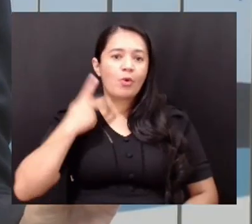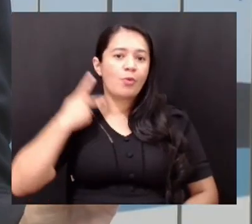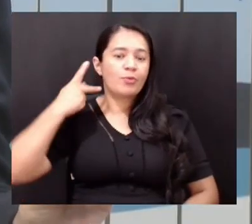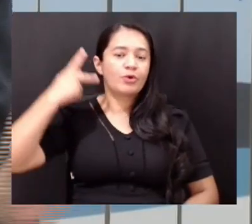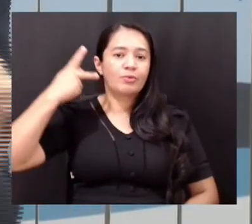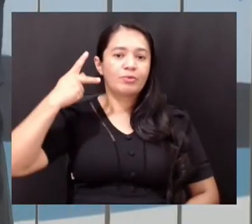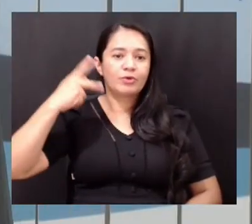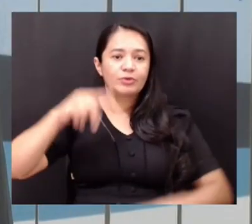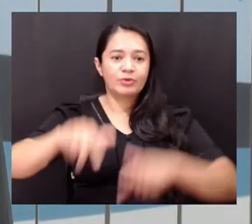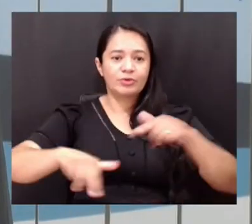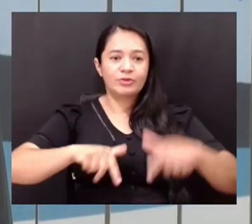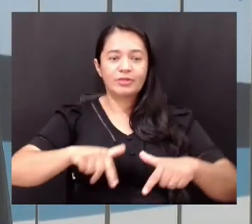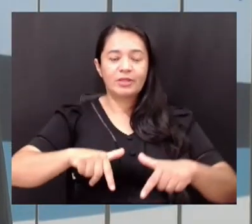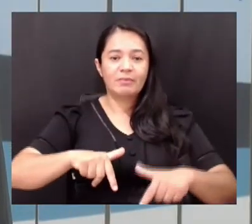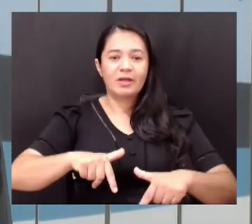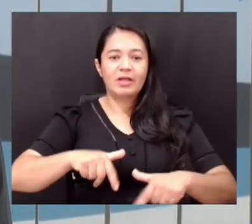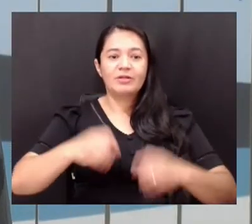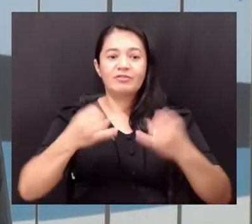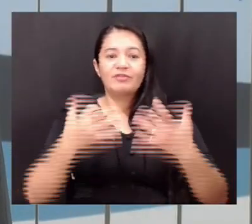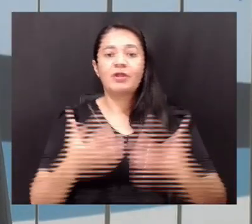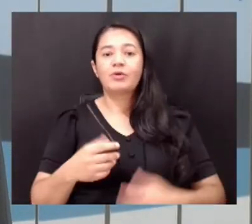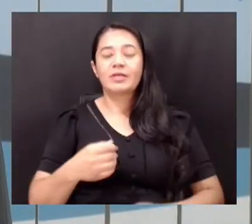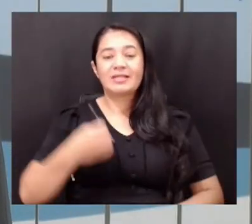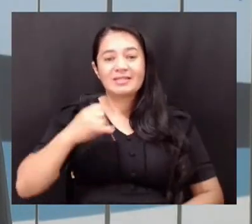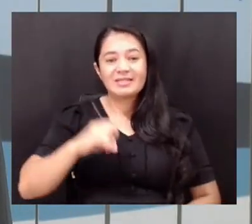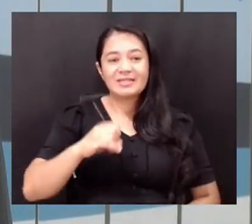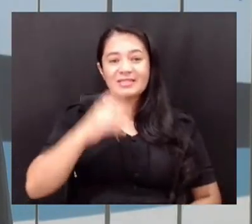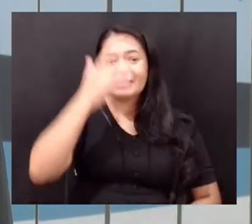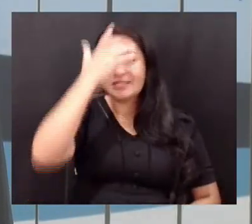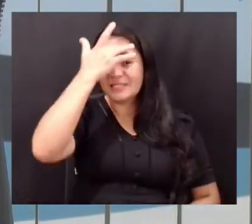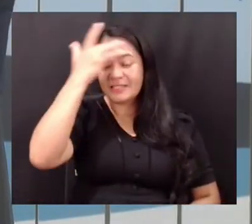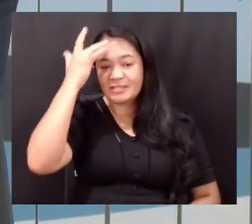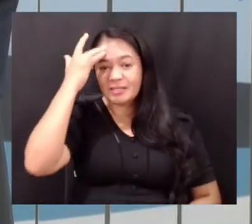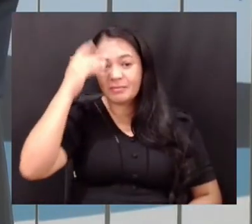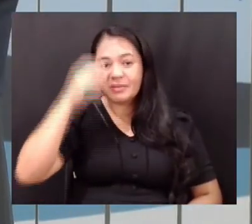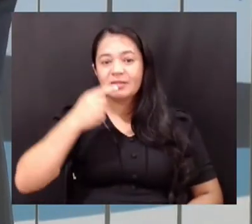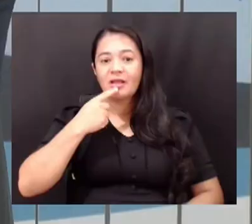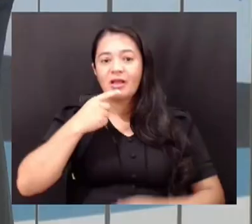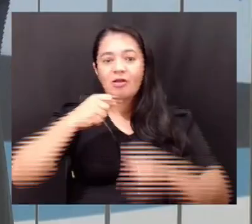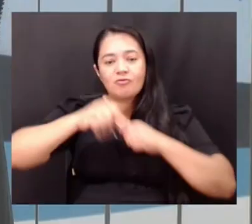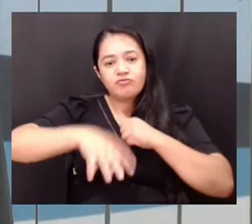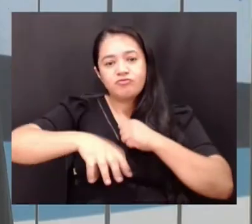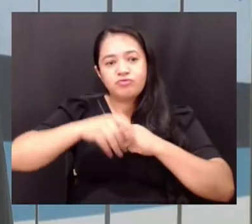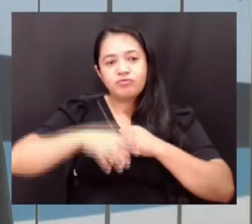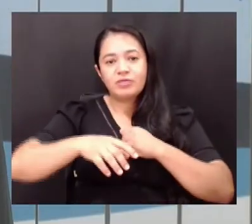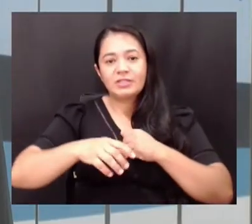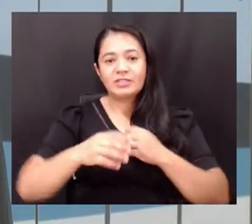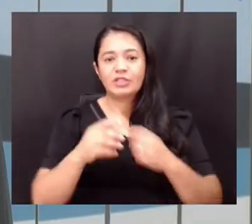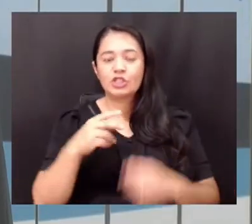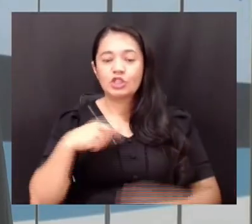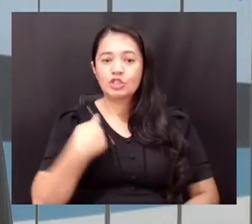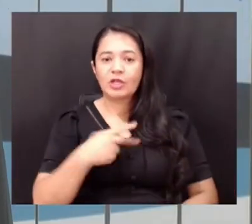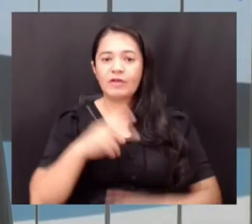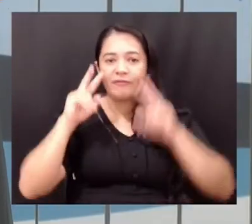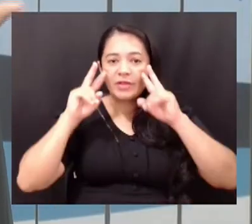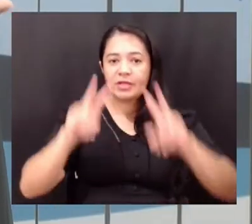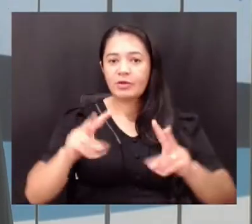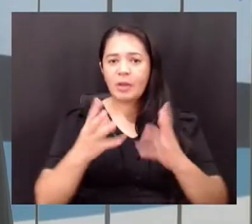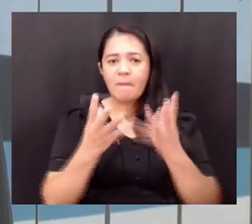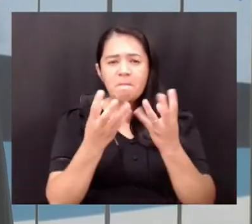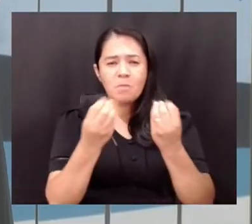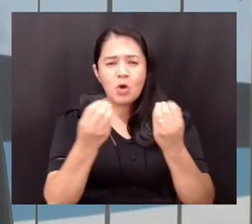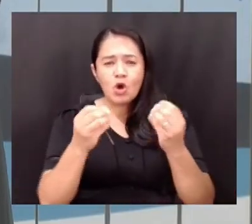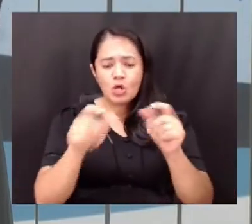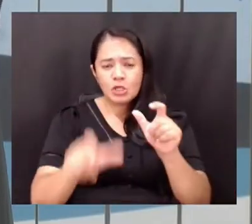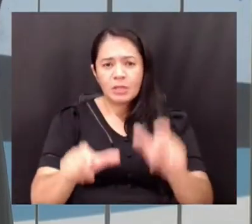sangrasse, teria muita gente sangrando, né? Como é algo que a gente muitas vezes não é um diagnóstico